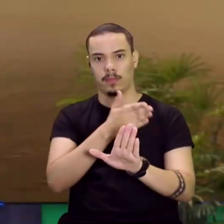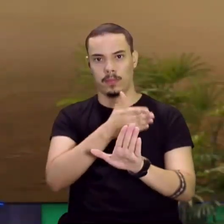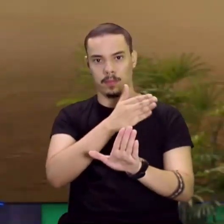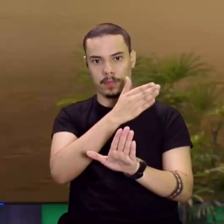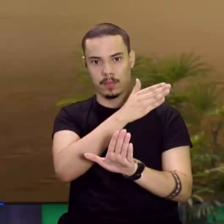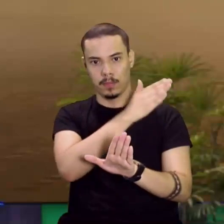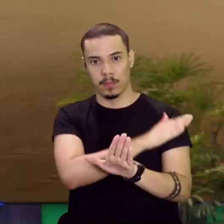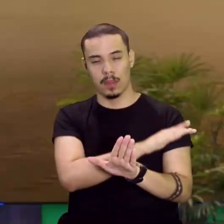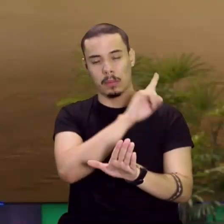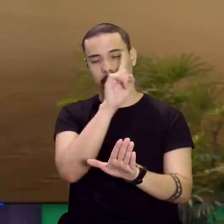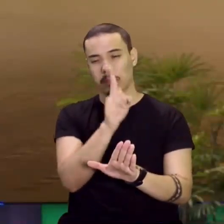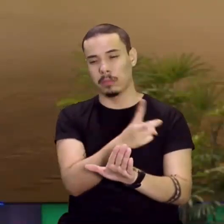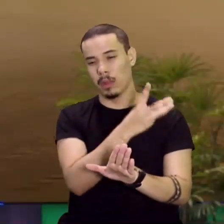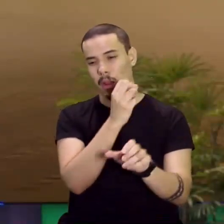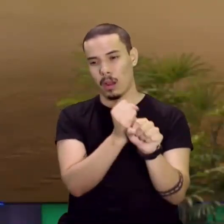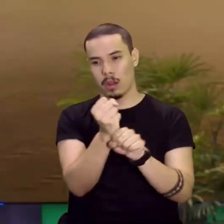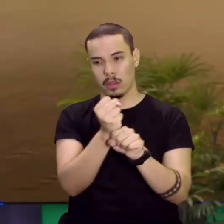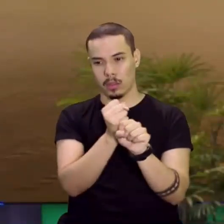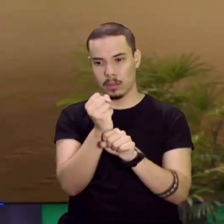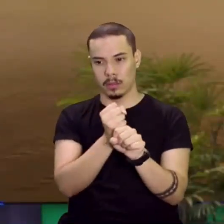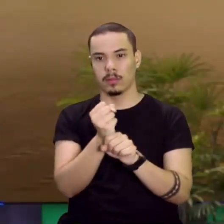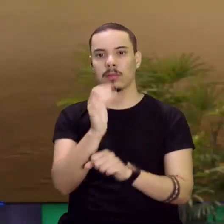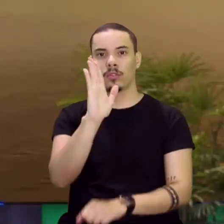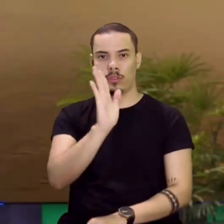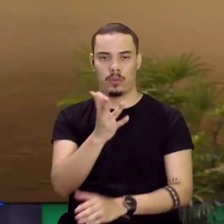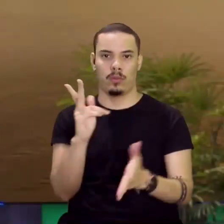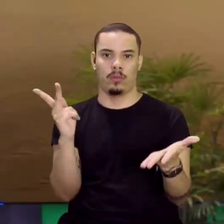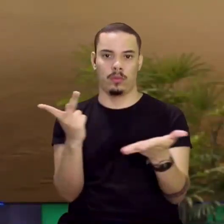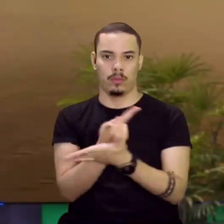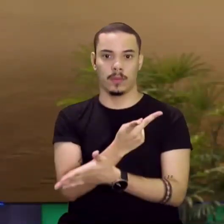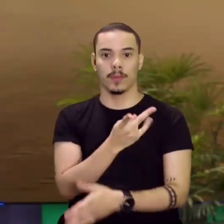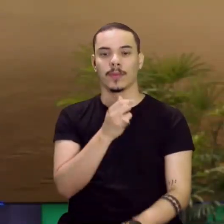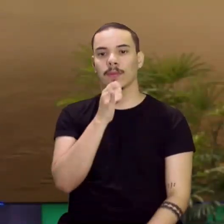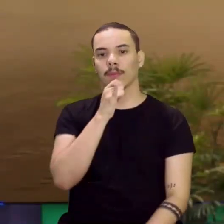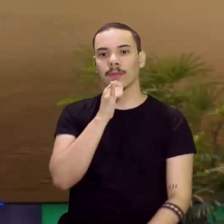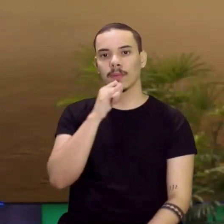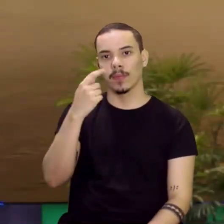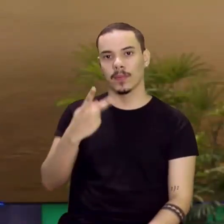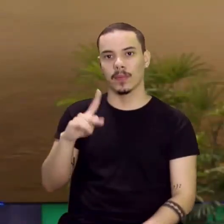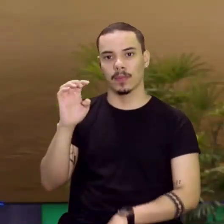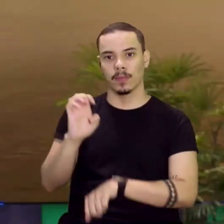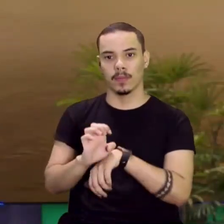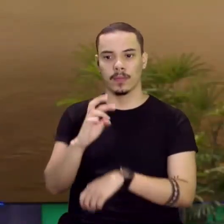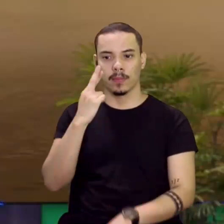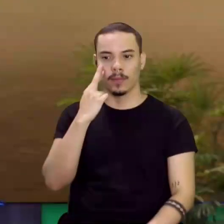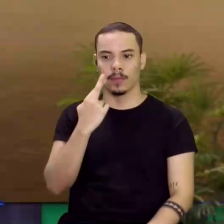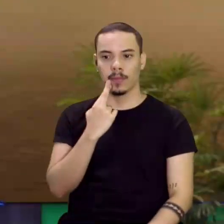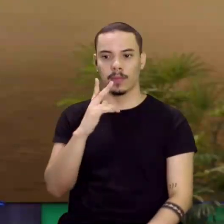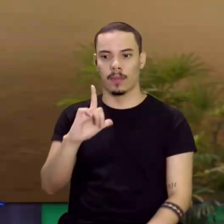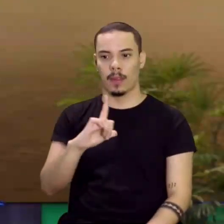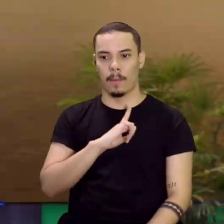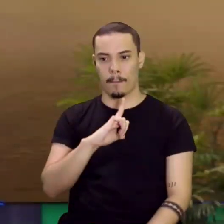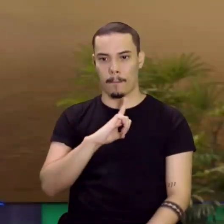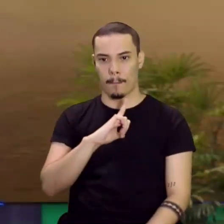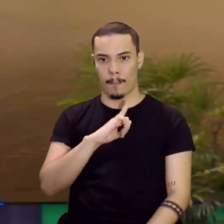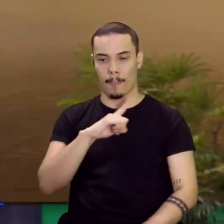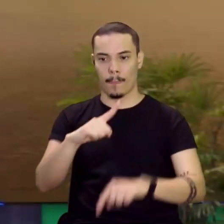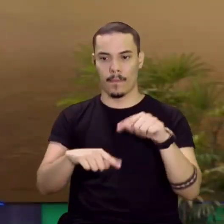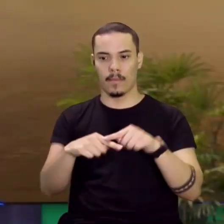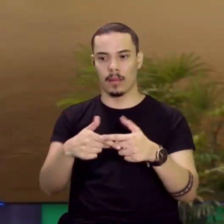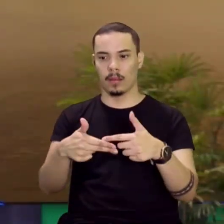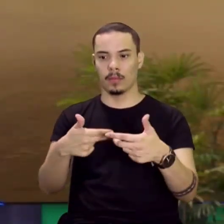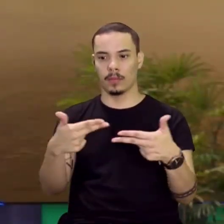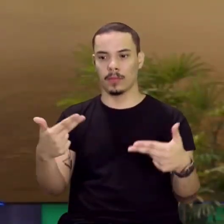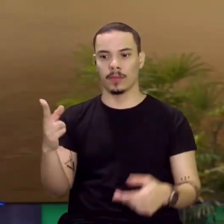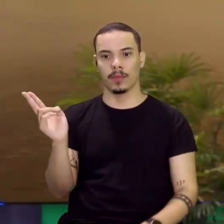Há milhares e milhares de anos atrás. Por exemplo, aqui no nosso estado de Rondônia nós temos um recurso mineral que é